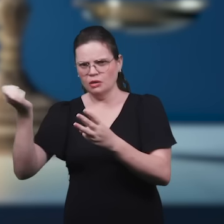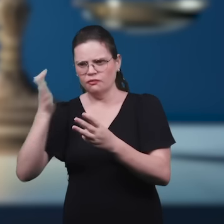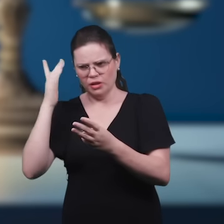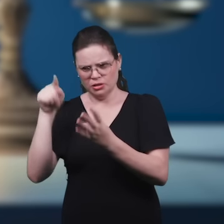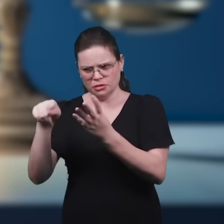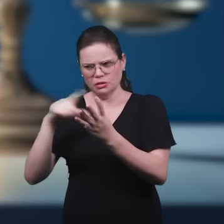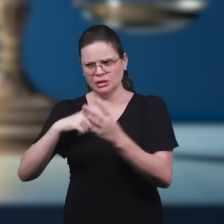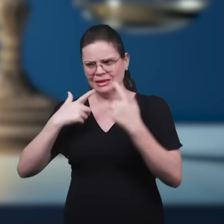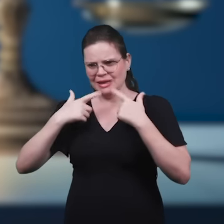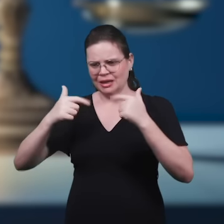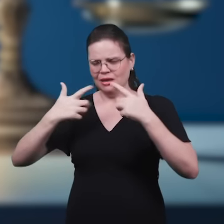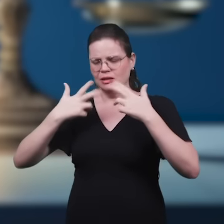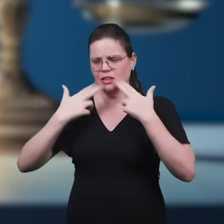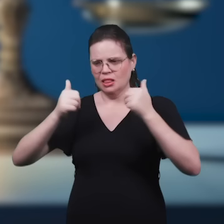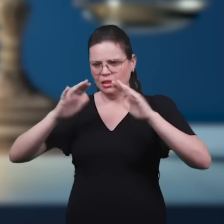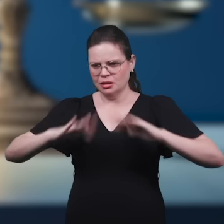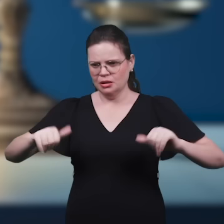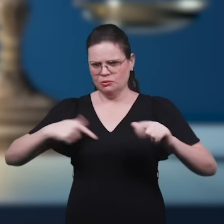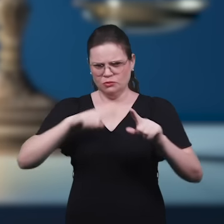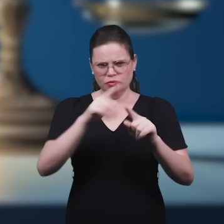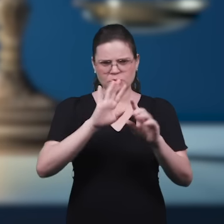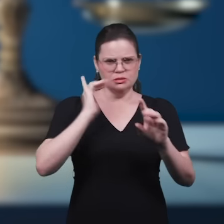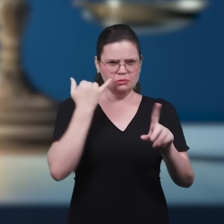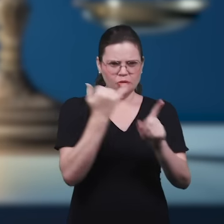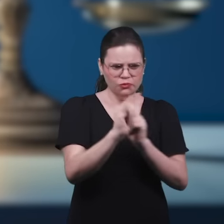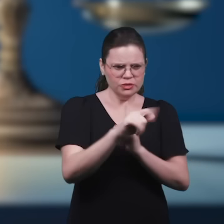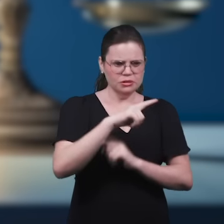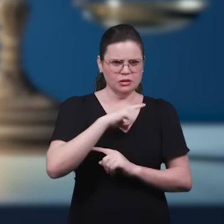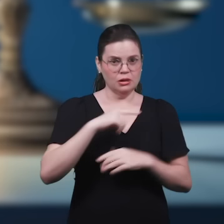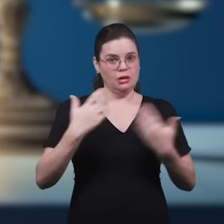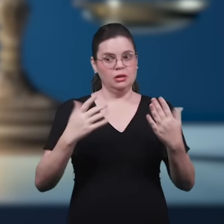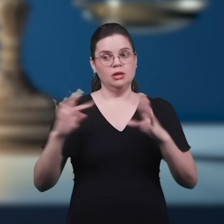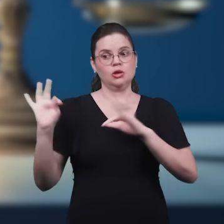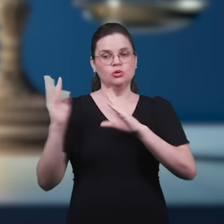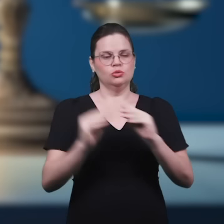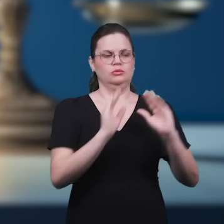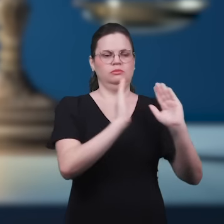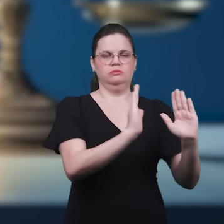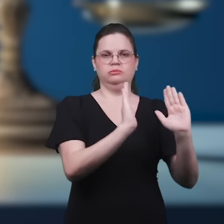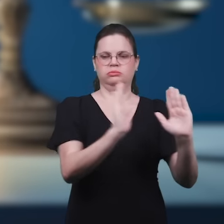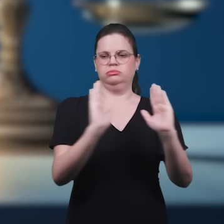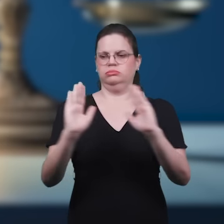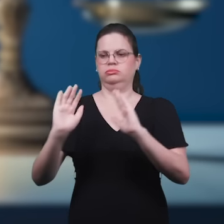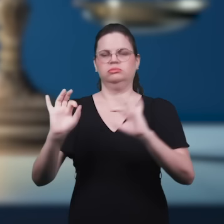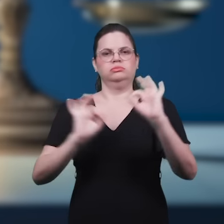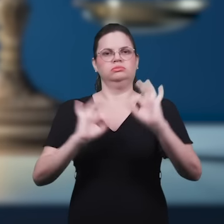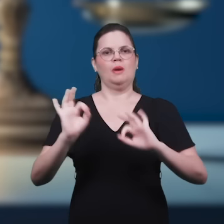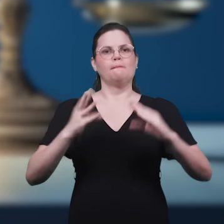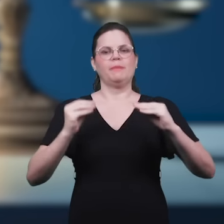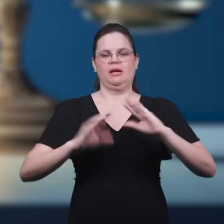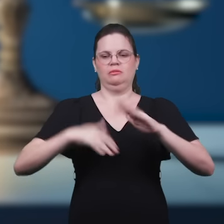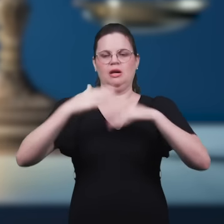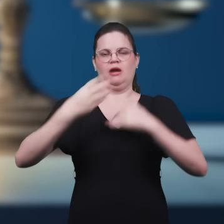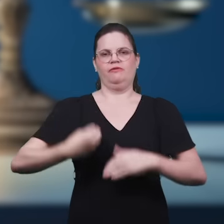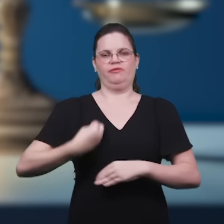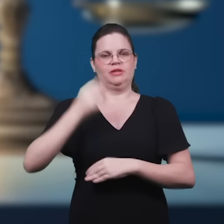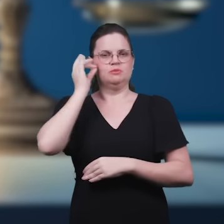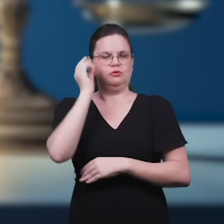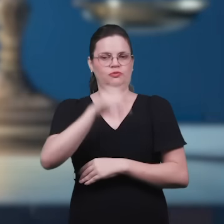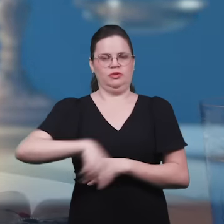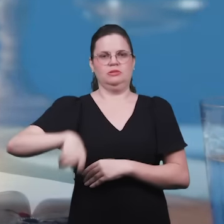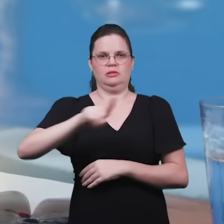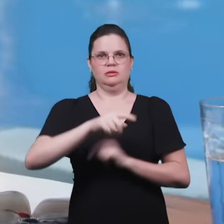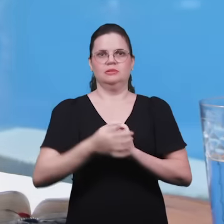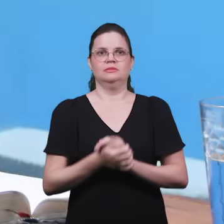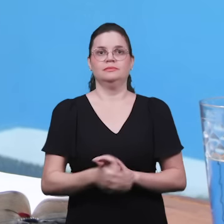revelação, tem língua, tem interpretação. Aí ele coloca: faça-se tudo para edificação. Então,